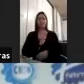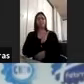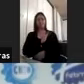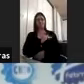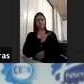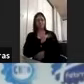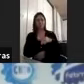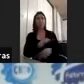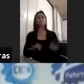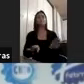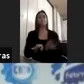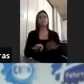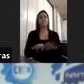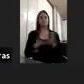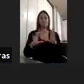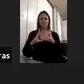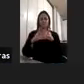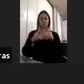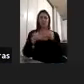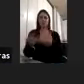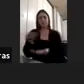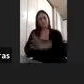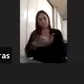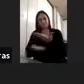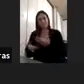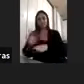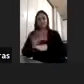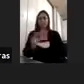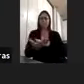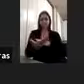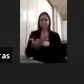se ajudando, de que está todo mundo em paz.